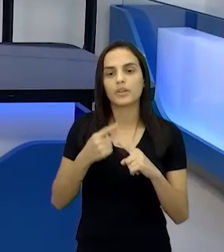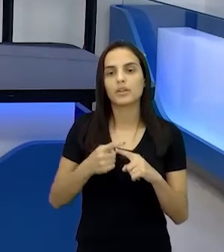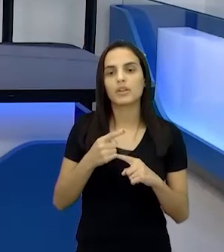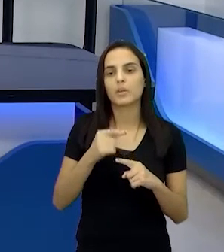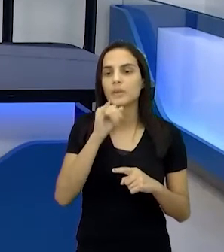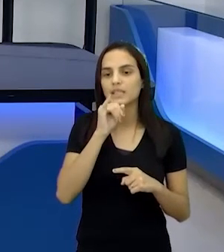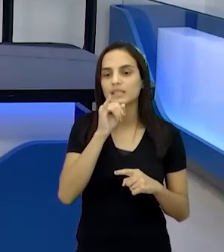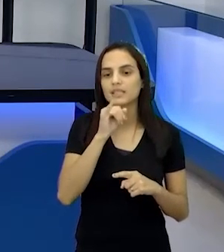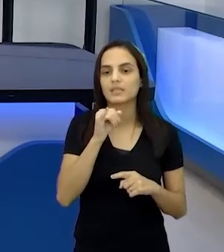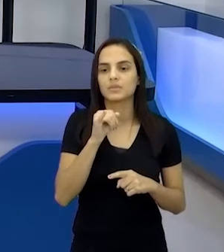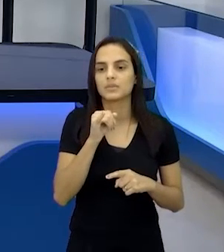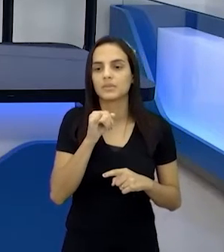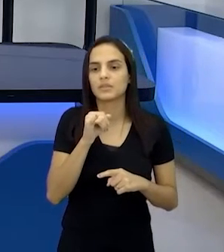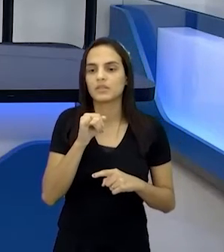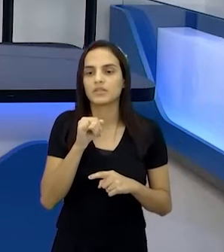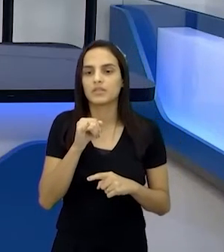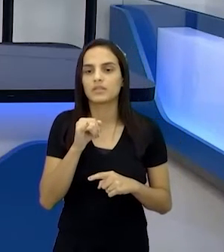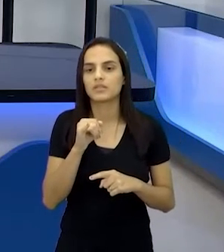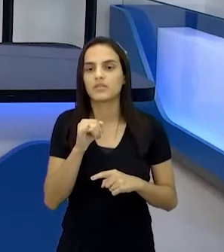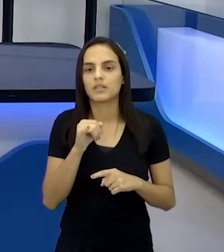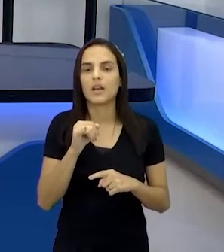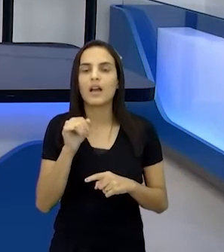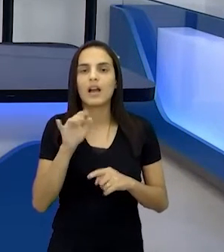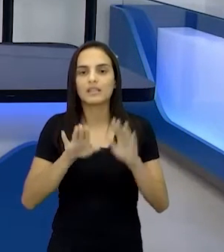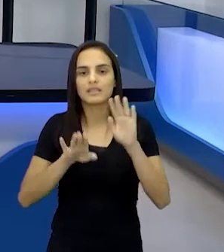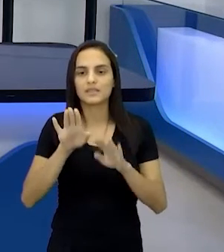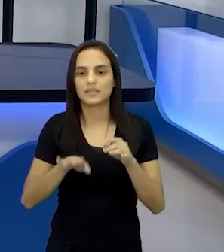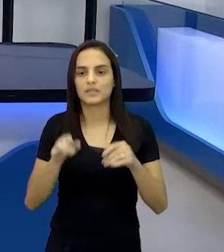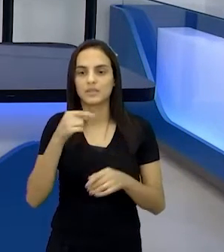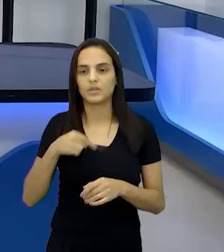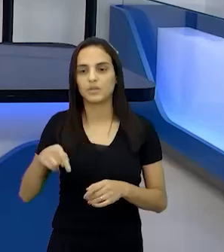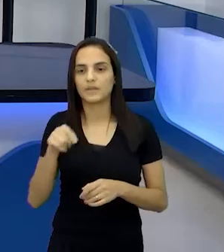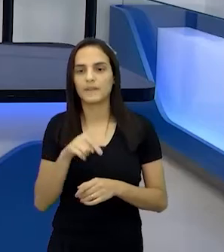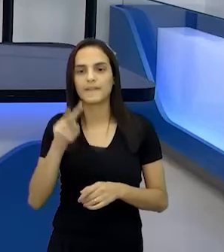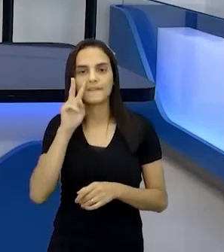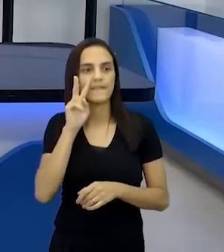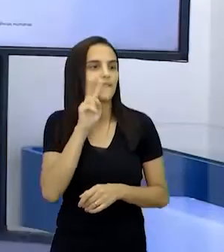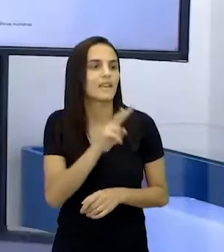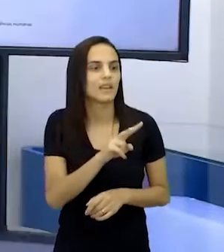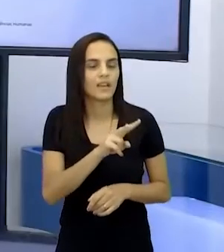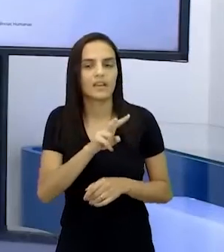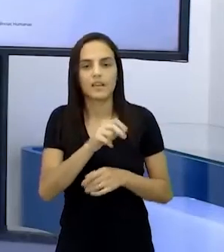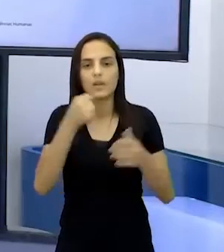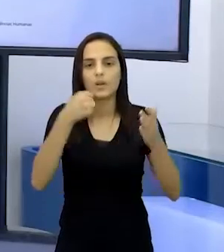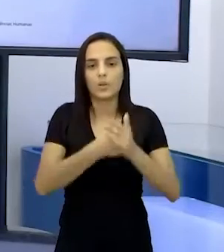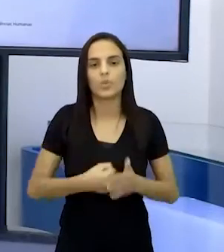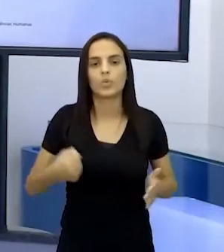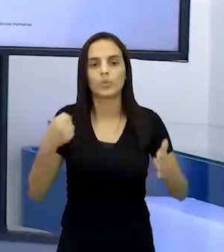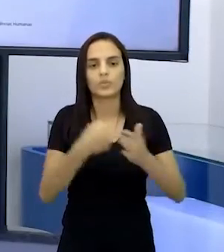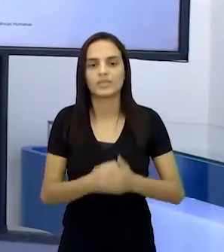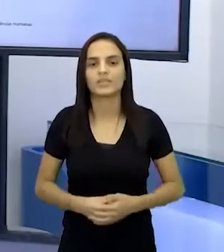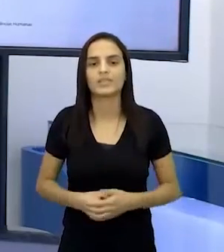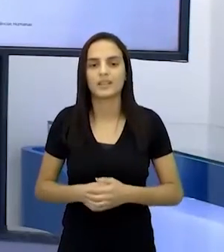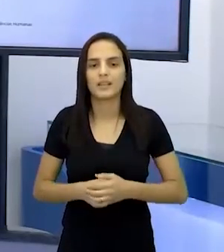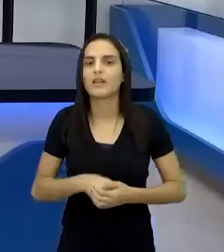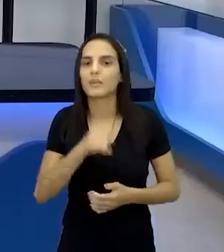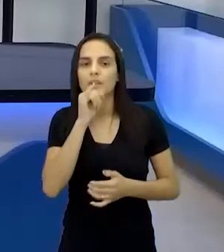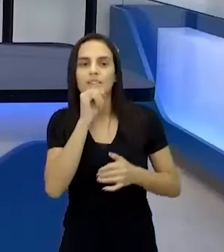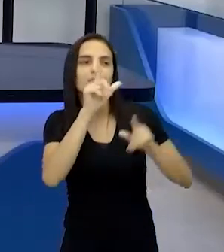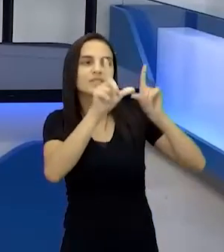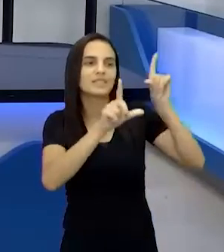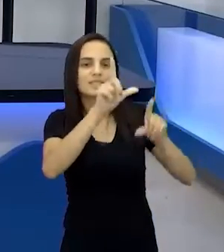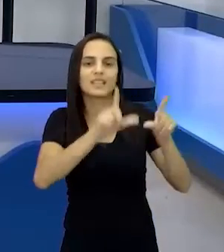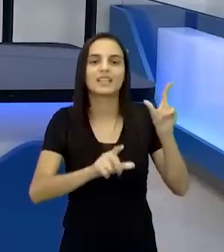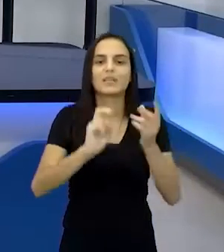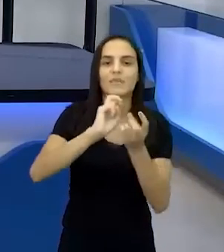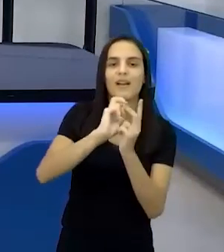vê algo cinematográfico, vamos pensar assim, algo visual, a luta propriamente dita. Eu já penso em cinema, karatê,